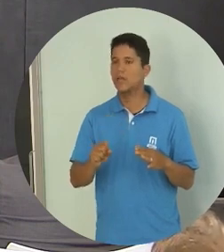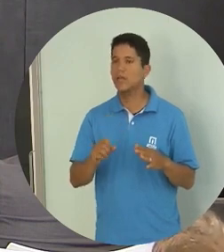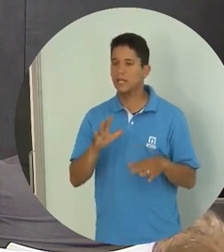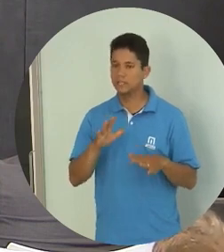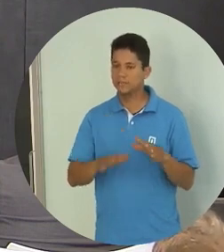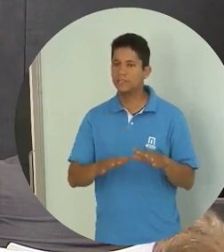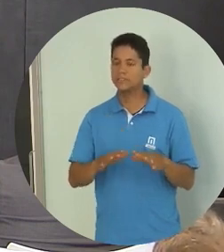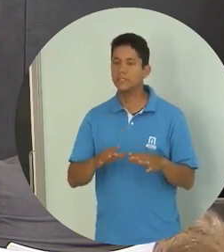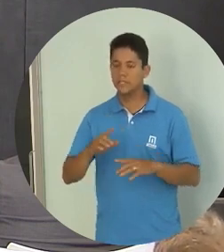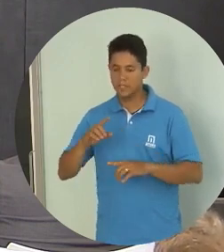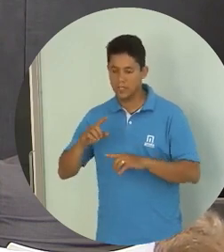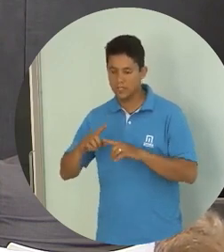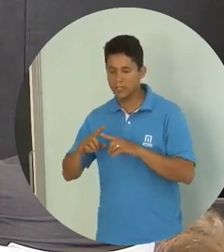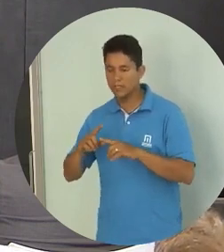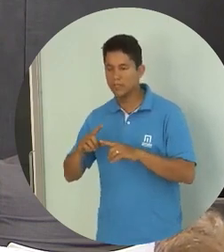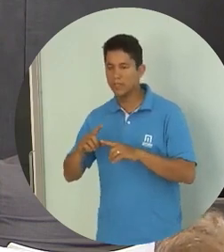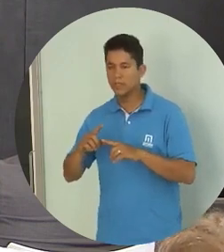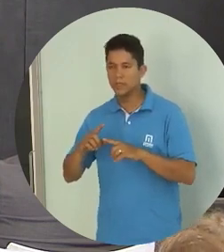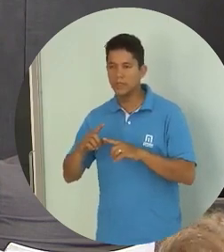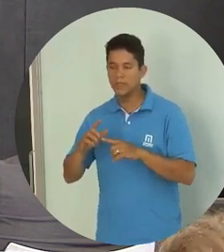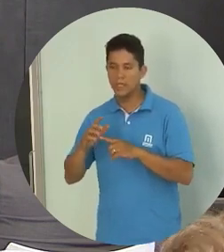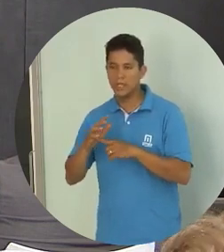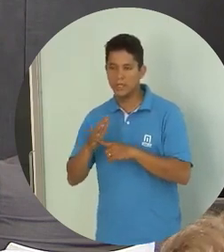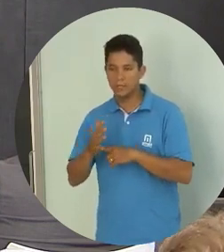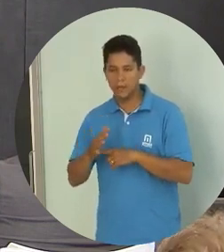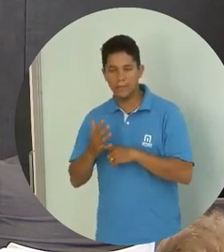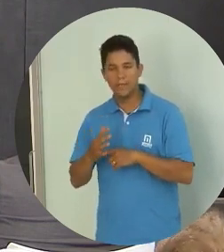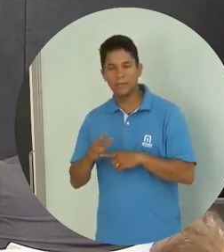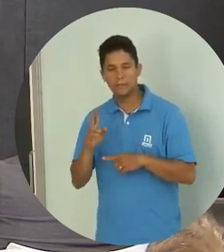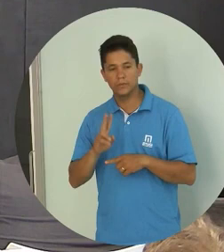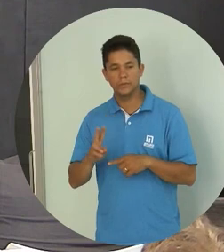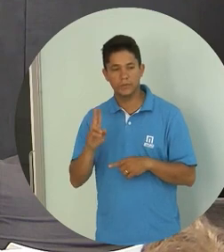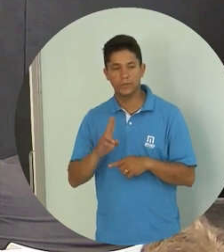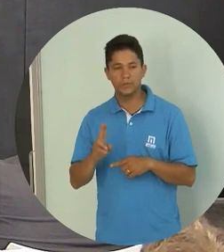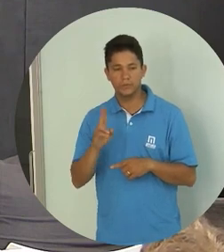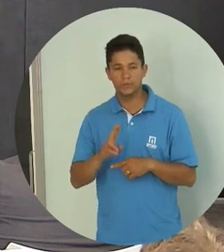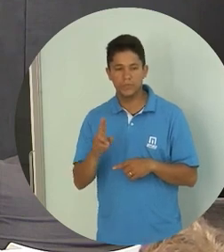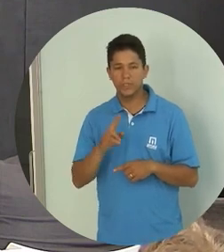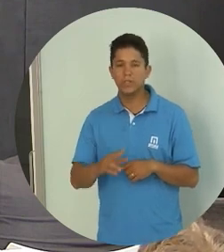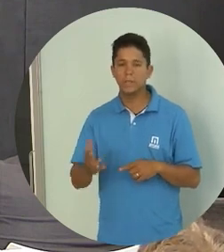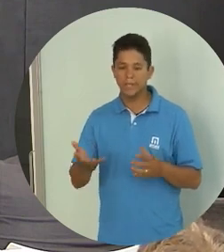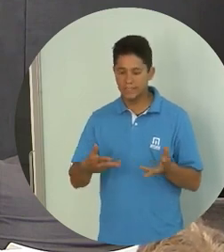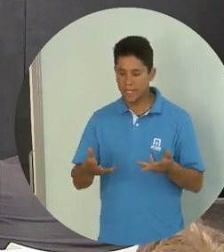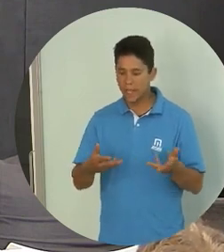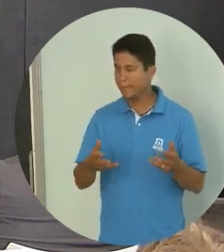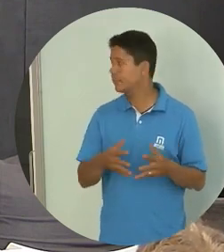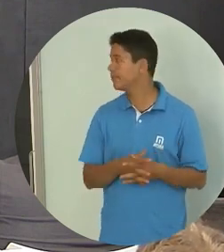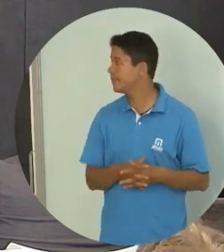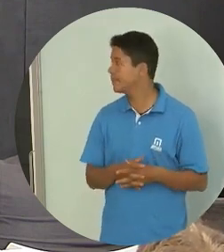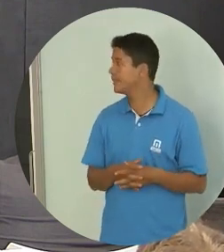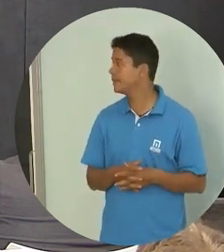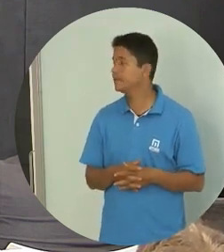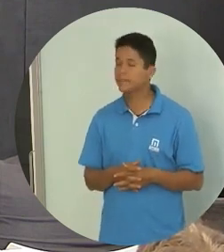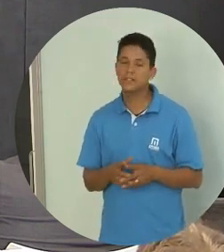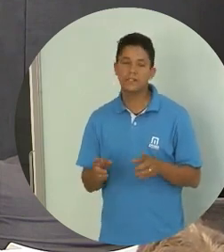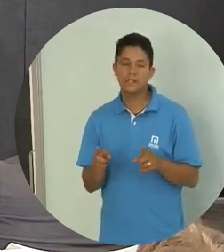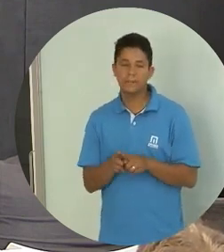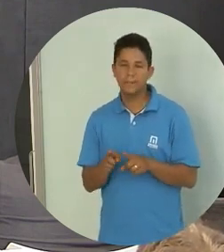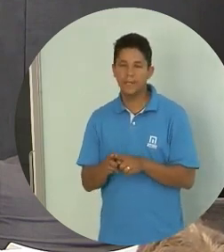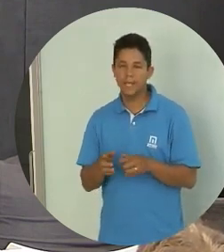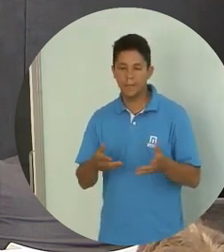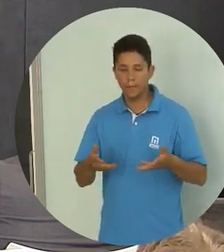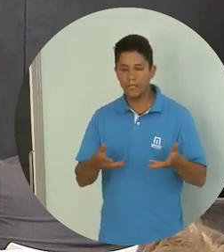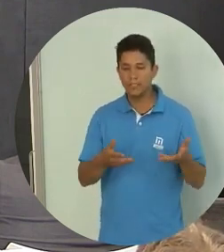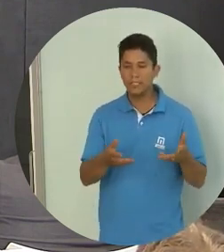robustos, então equipamento mais leve, de mobilidade mais rápida. A mobilização inicial também se torna